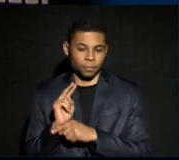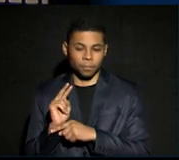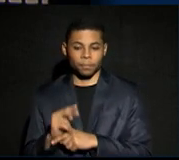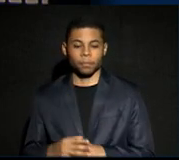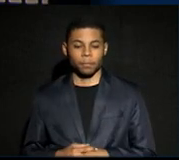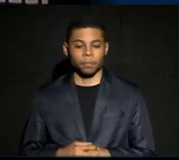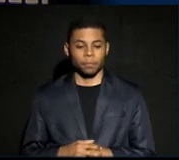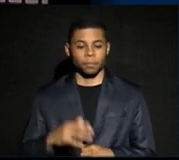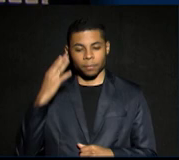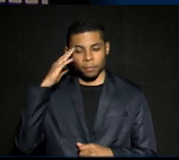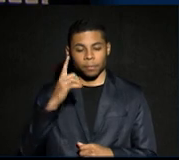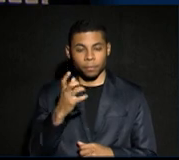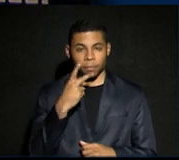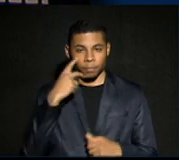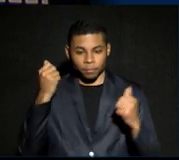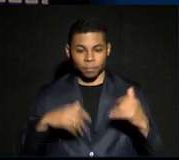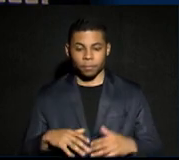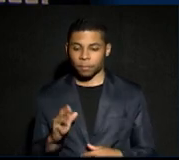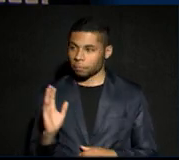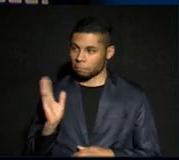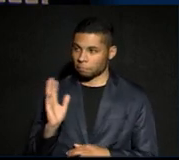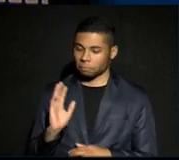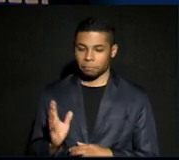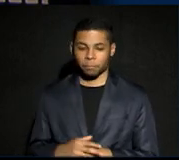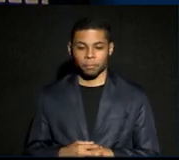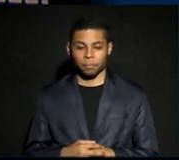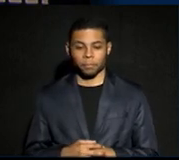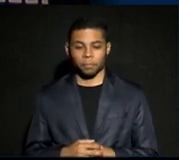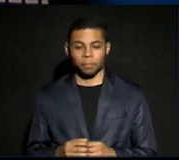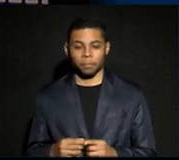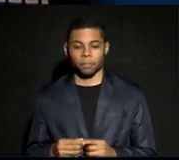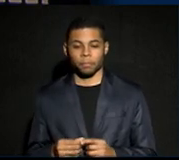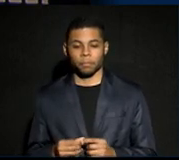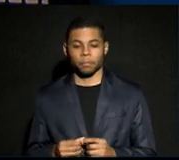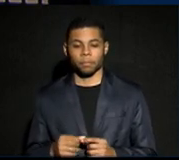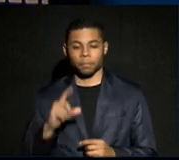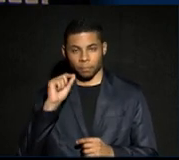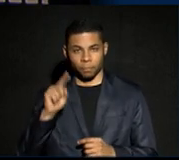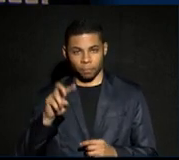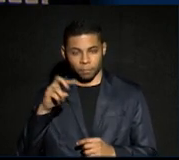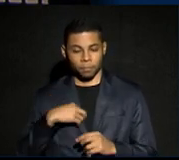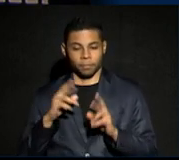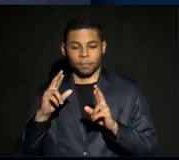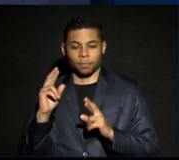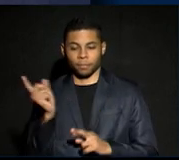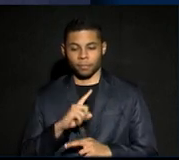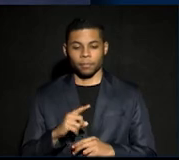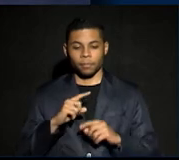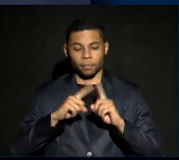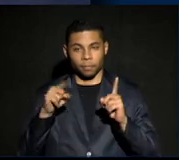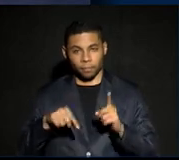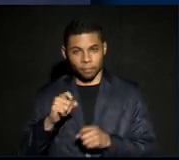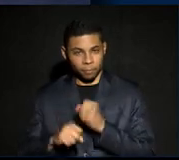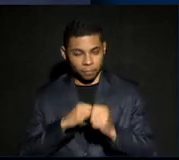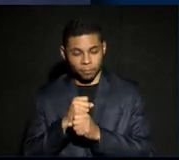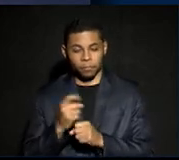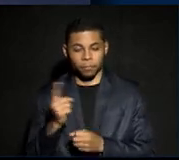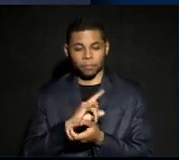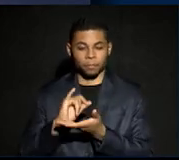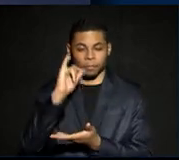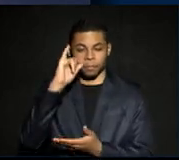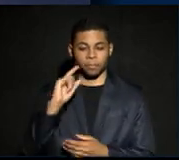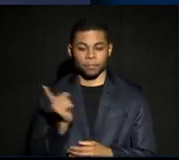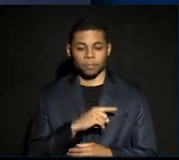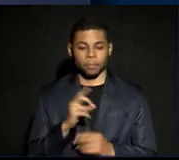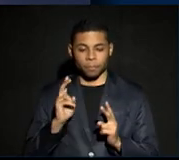precificado. Loio, você ia falar alguma coisa? Não, o nosso steady state não é 10,5, espero que não é? Porque se a nossa inflação de